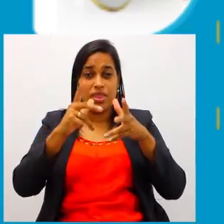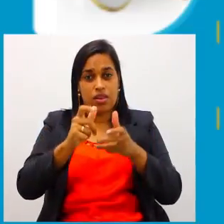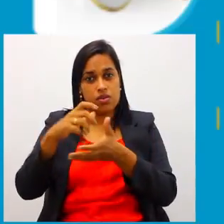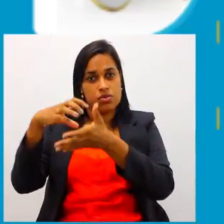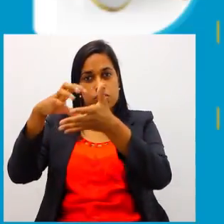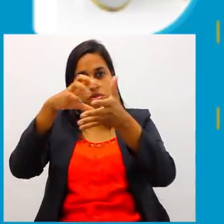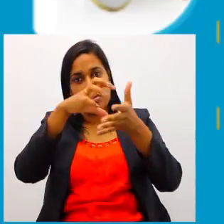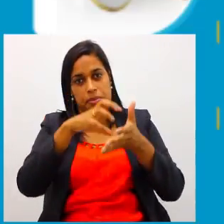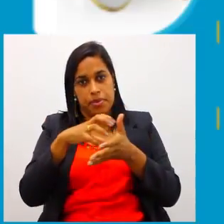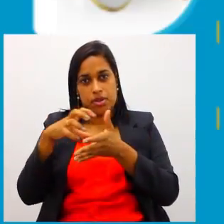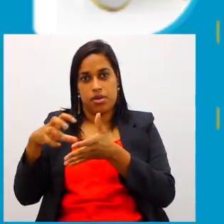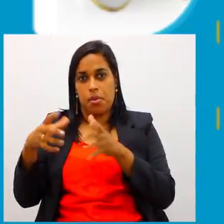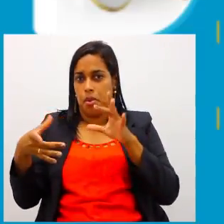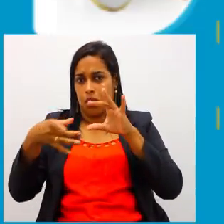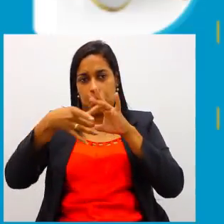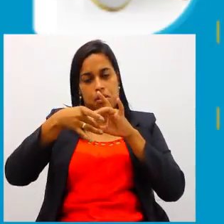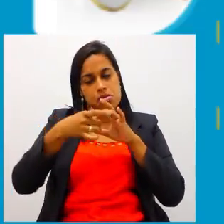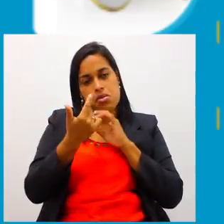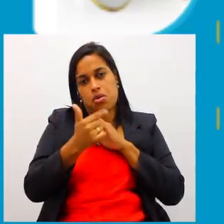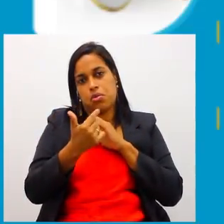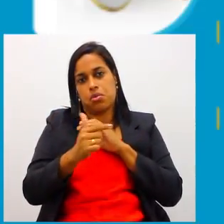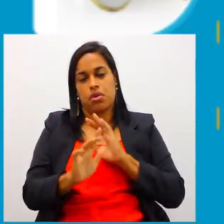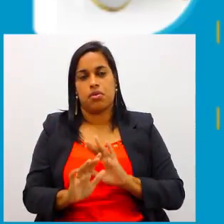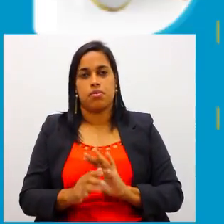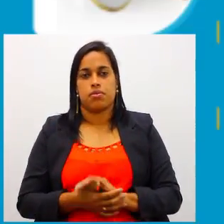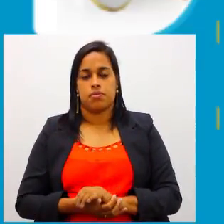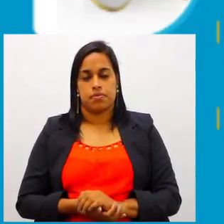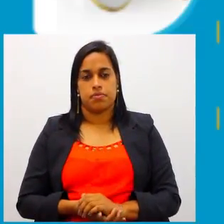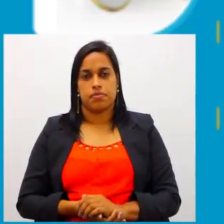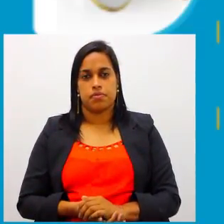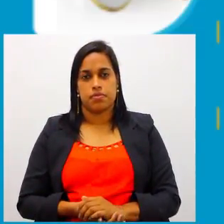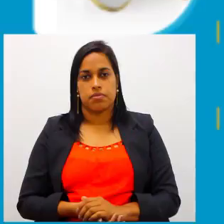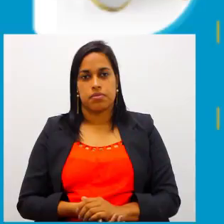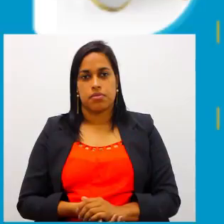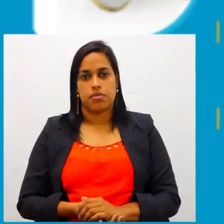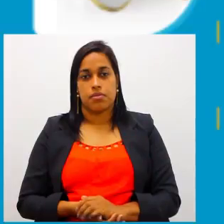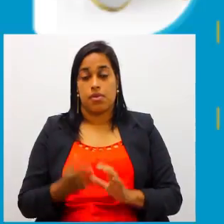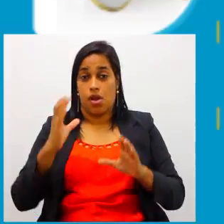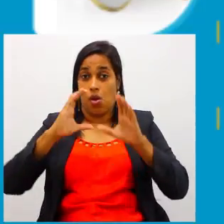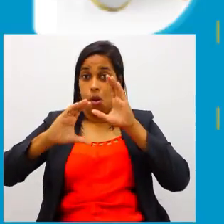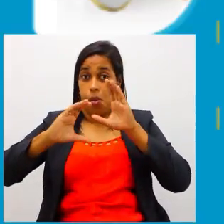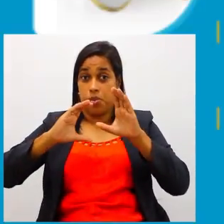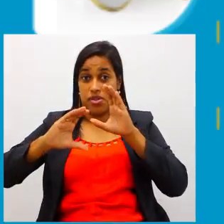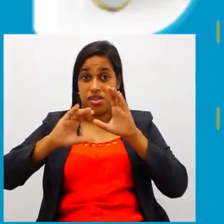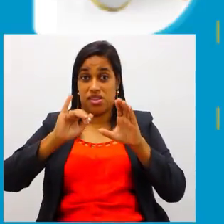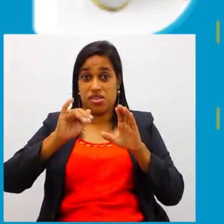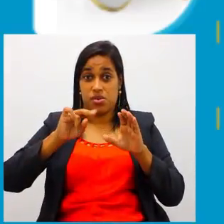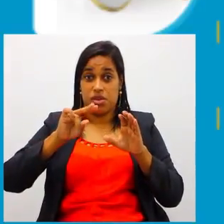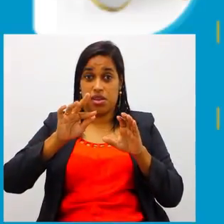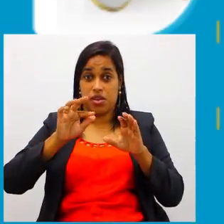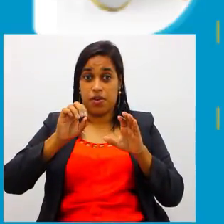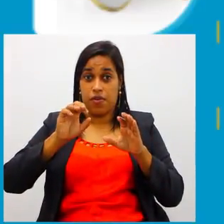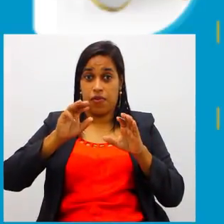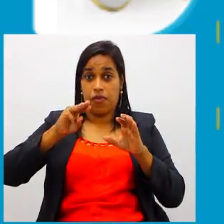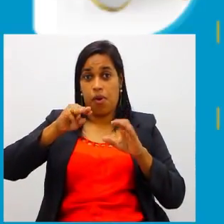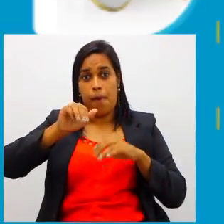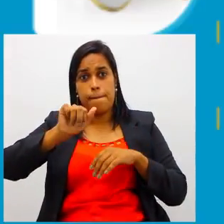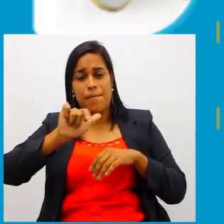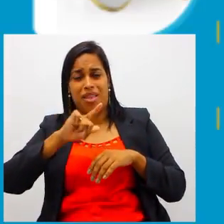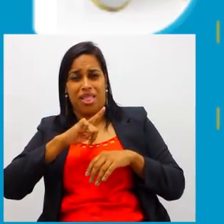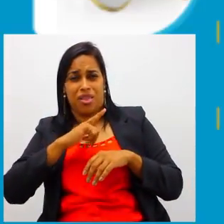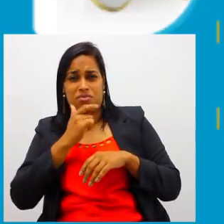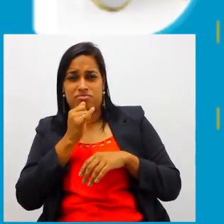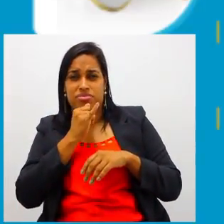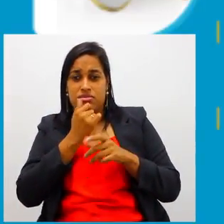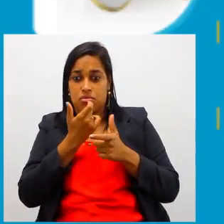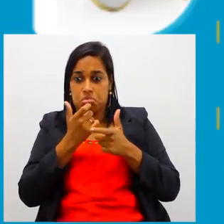departamentos, independente de se eles têm relação direta ou não. Na comunicação informal, nós temos um grande exemplo de